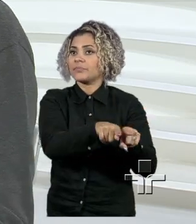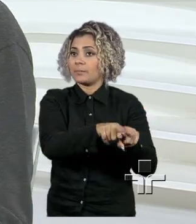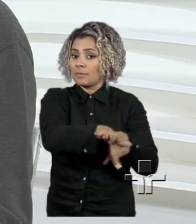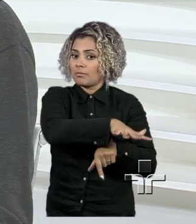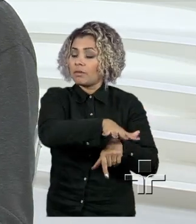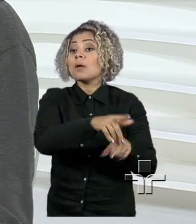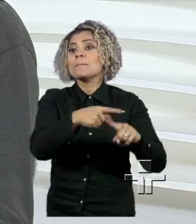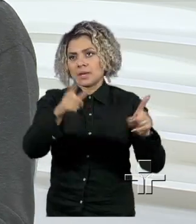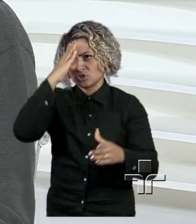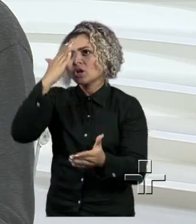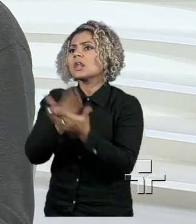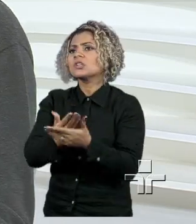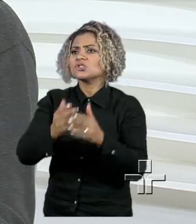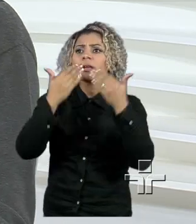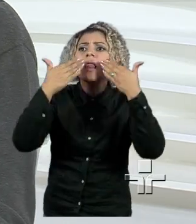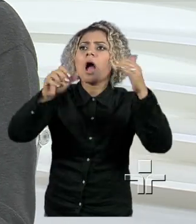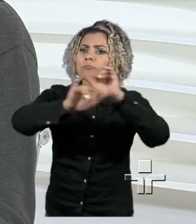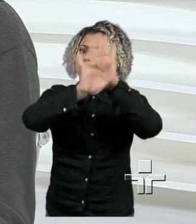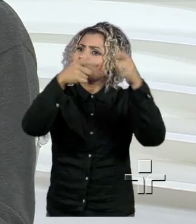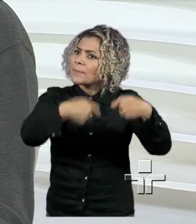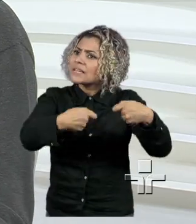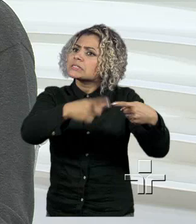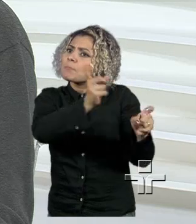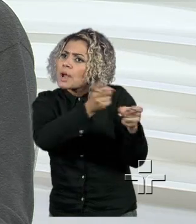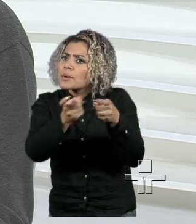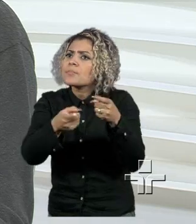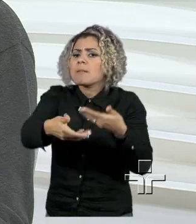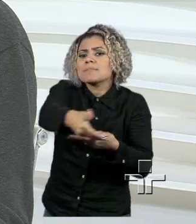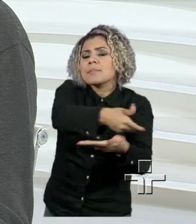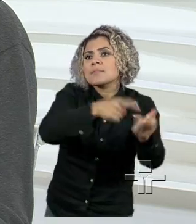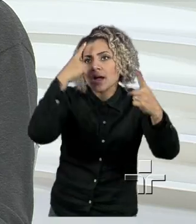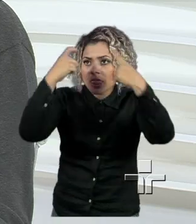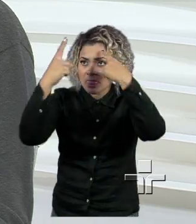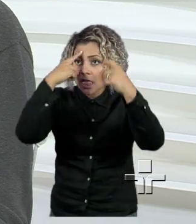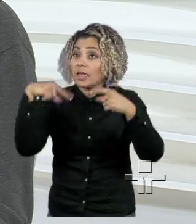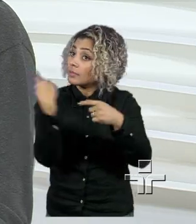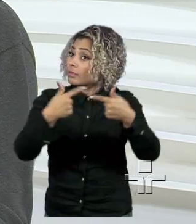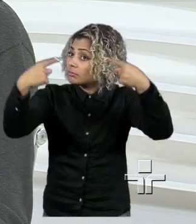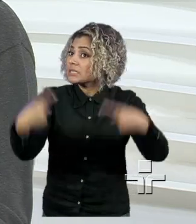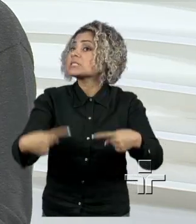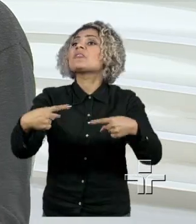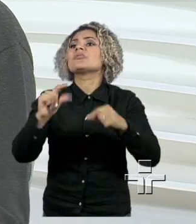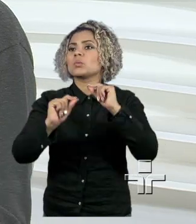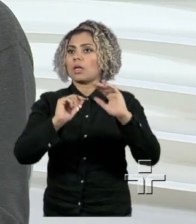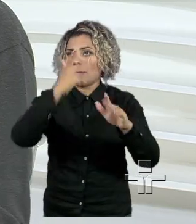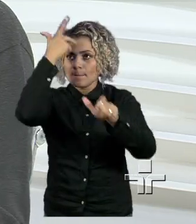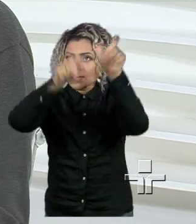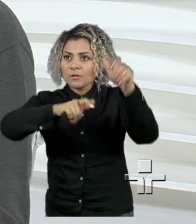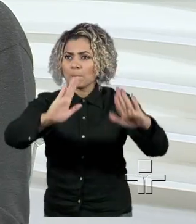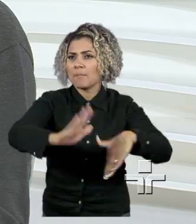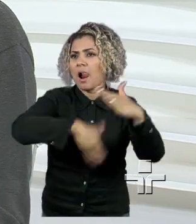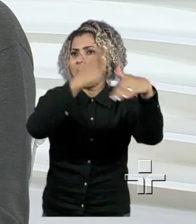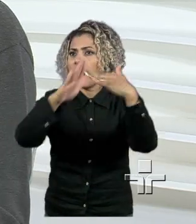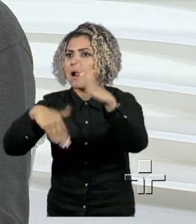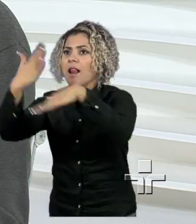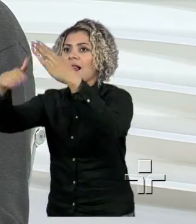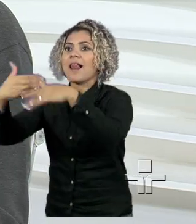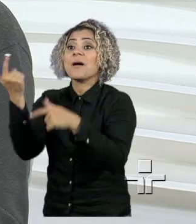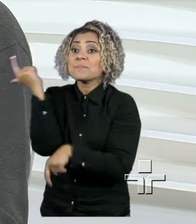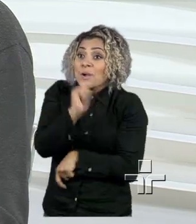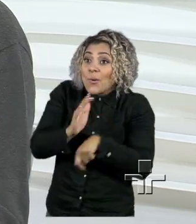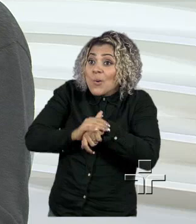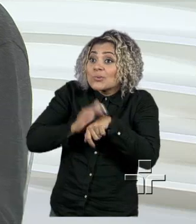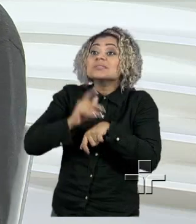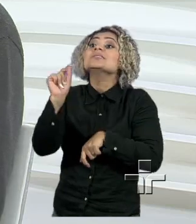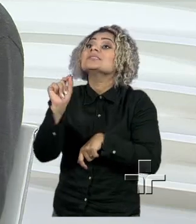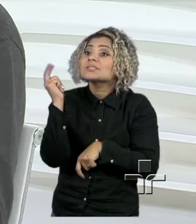transparência, né? Naturalmente, a gente tem esse desafio de cada vez mais desenvolver as pessoas, até para que eu possa